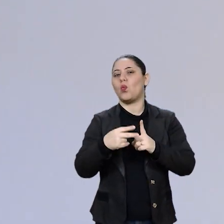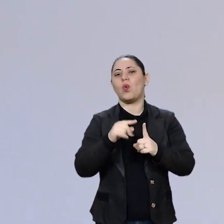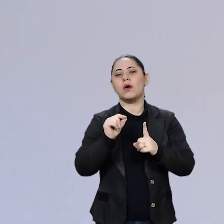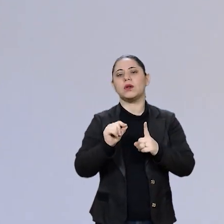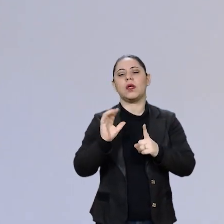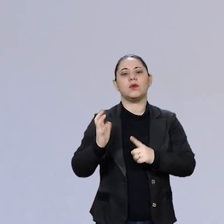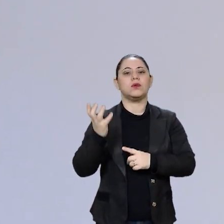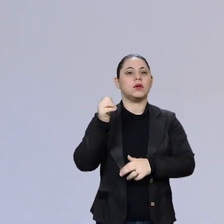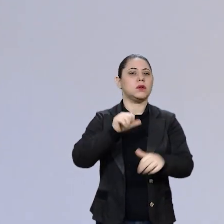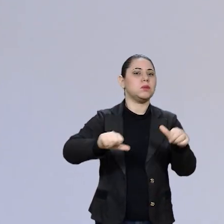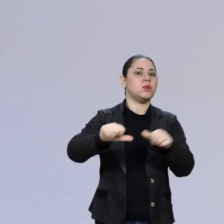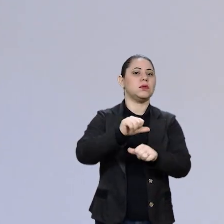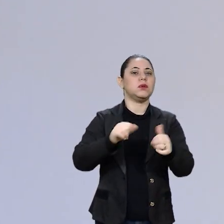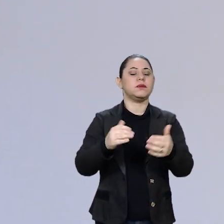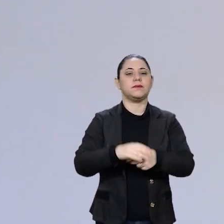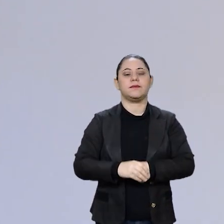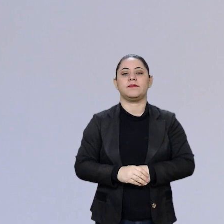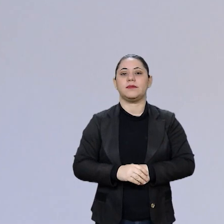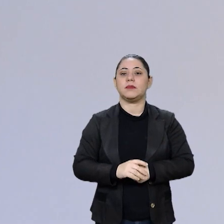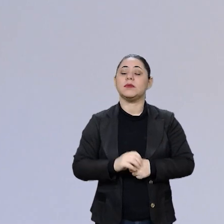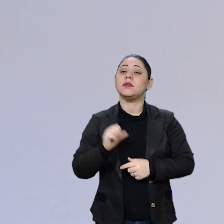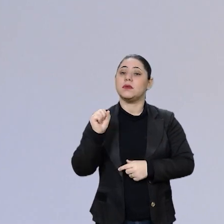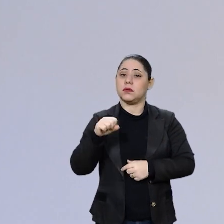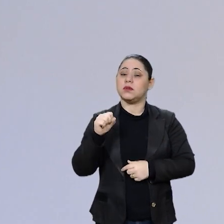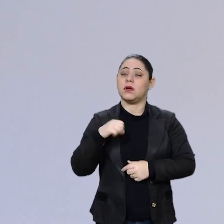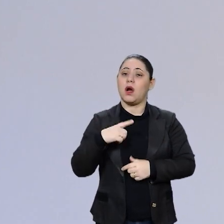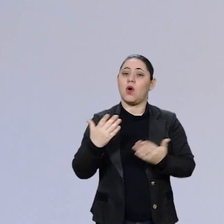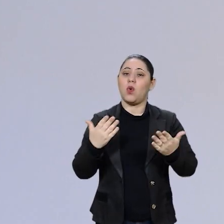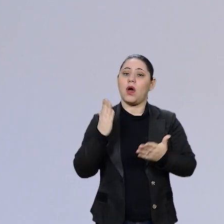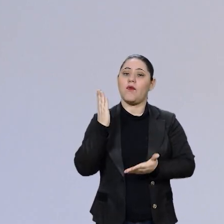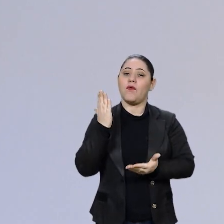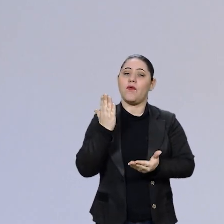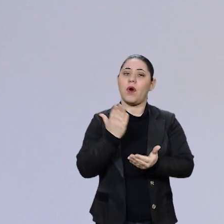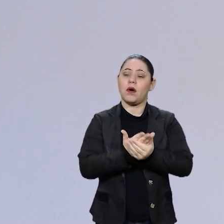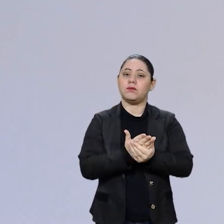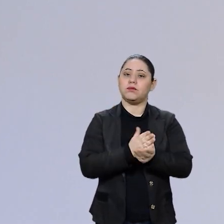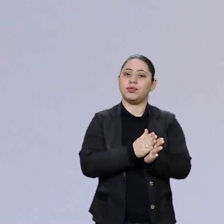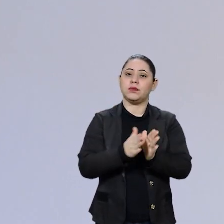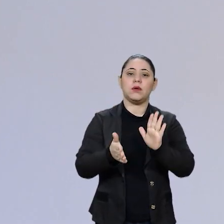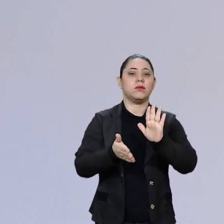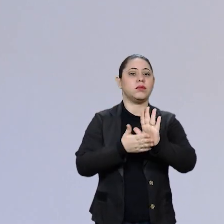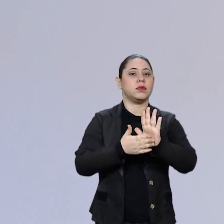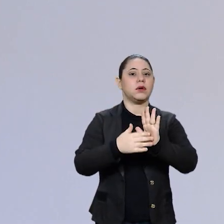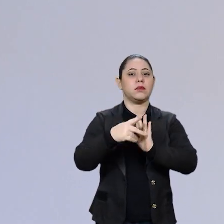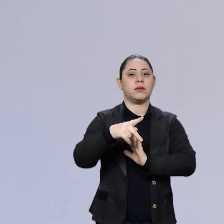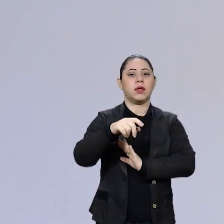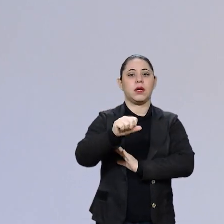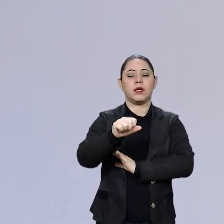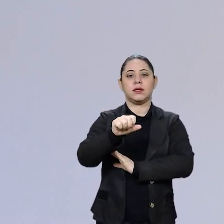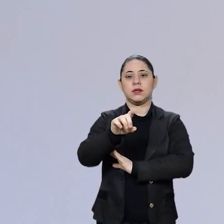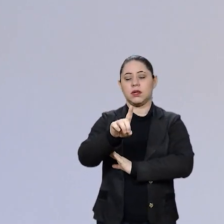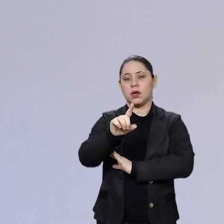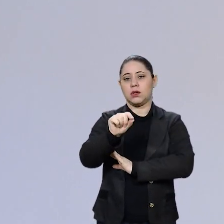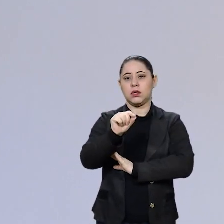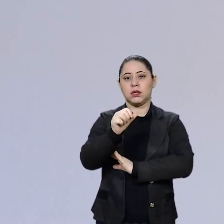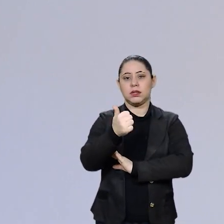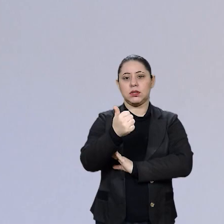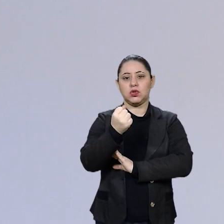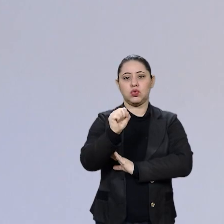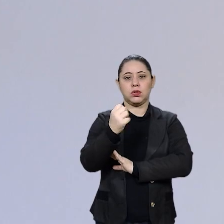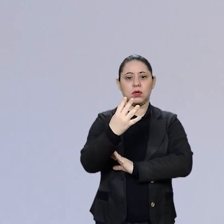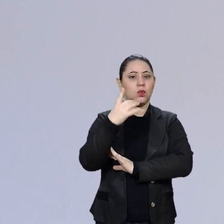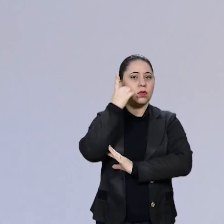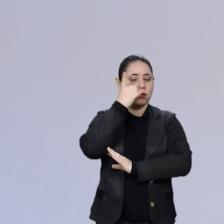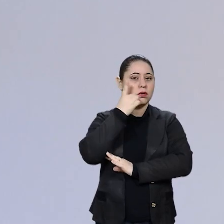estágio. Ela foi uma PEC proposta pelo PSD com adesão de 184 parlamentares, então teve uma forte adesão na